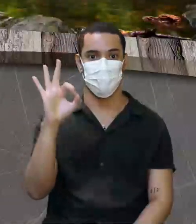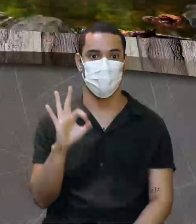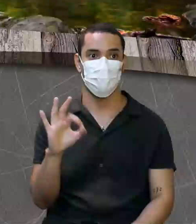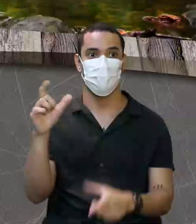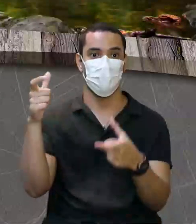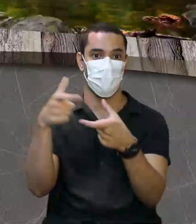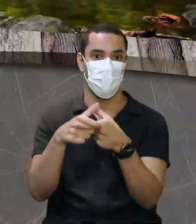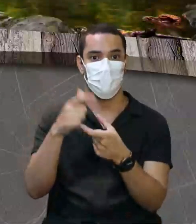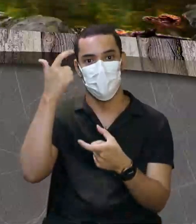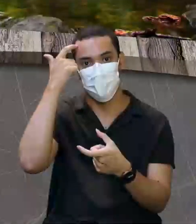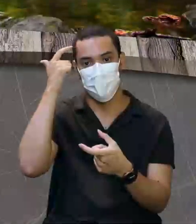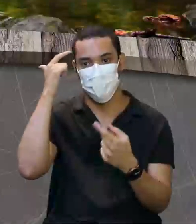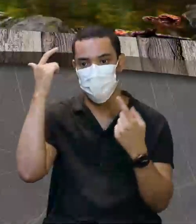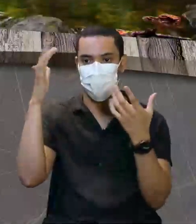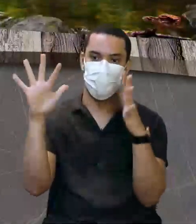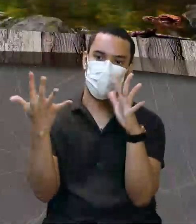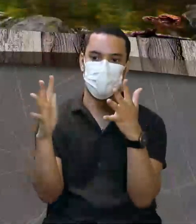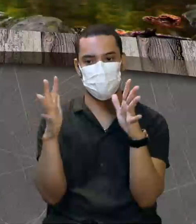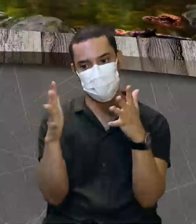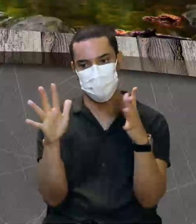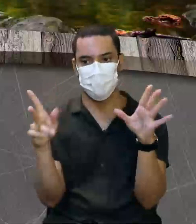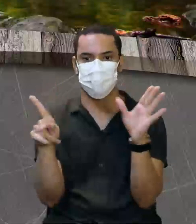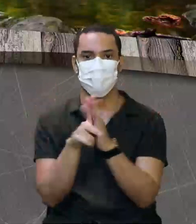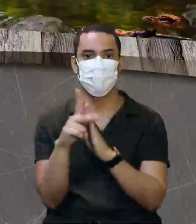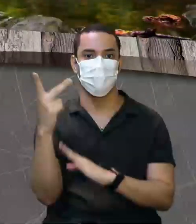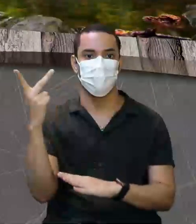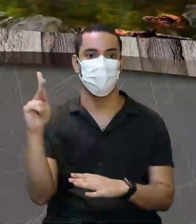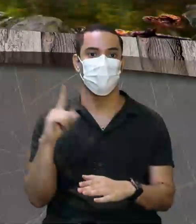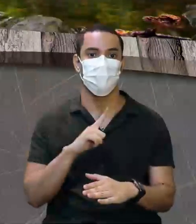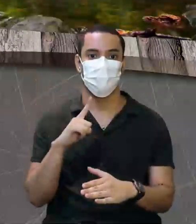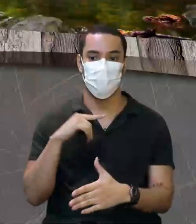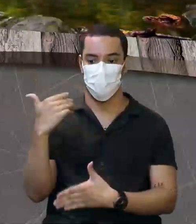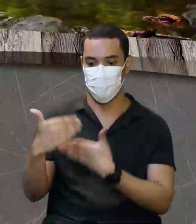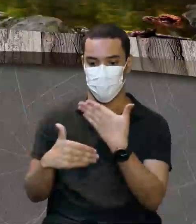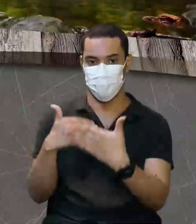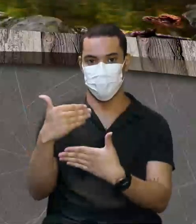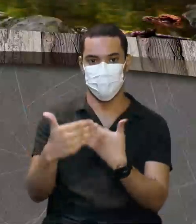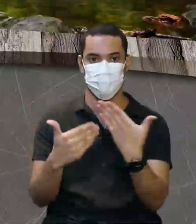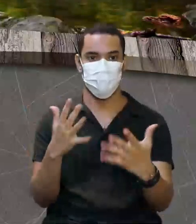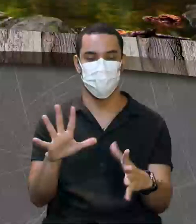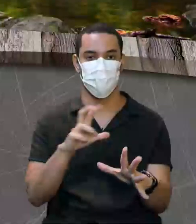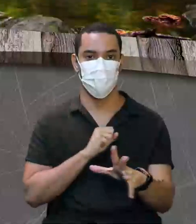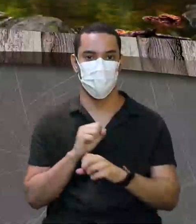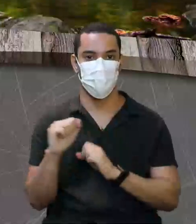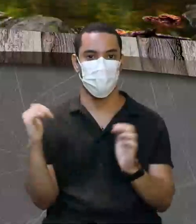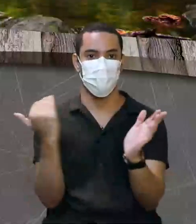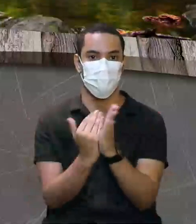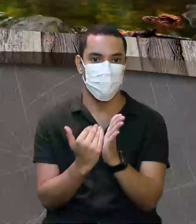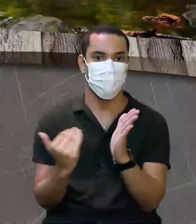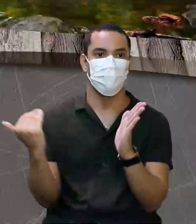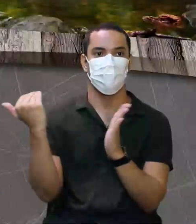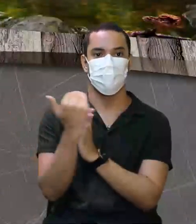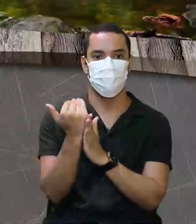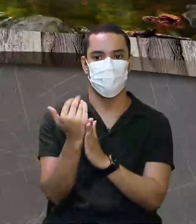né? A região cerebral aí eles foram gradativamente adquirindo o aumento dessa massa cefálica,